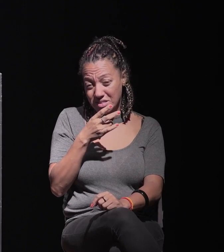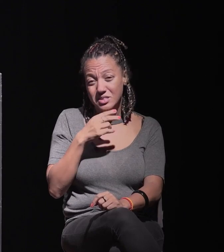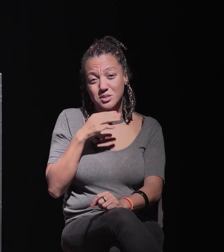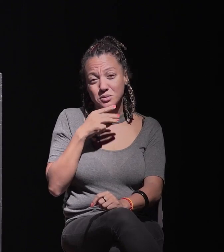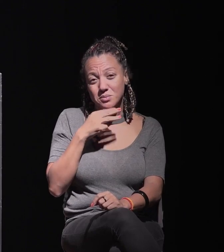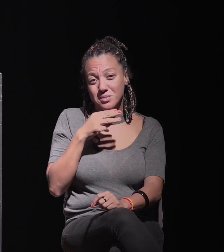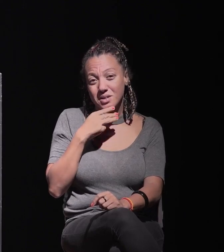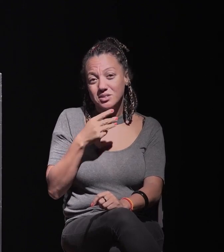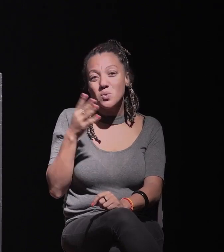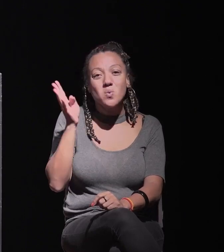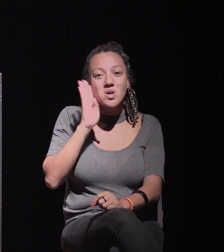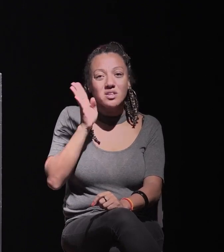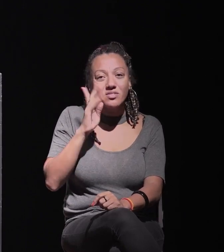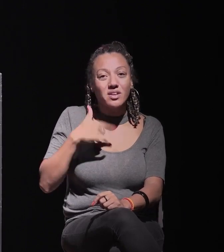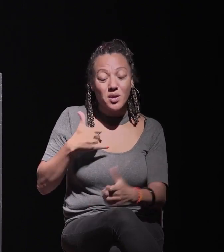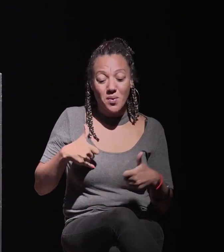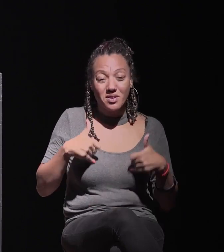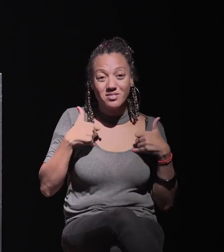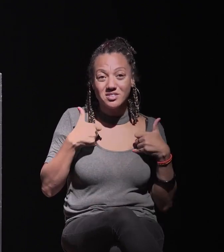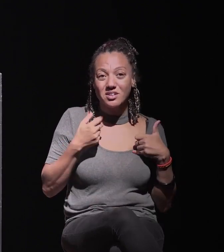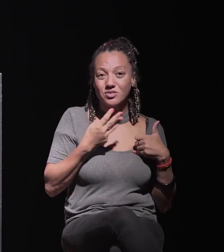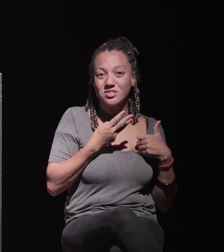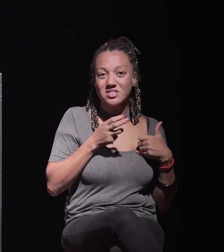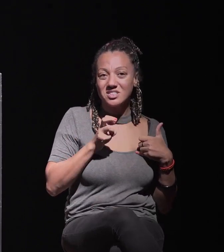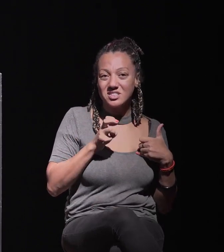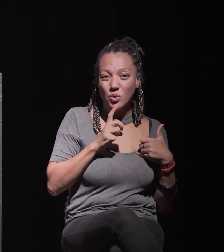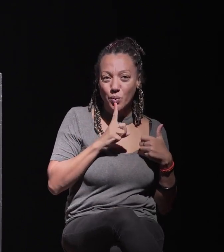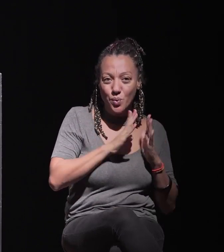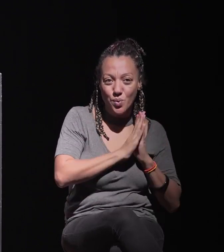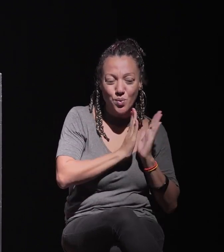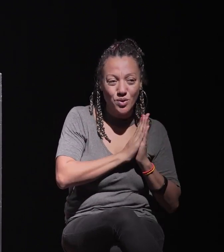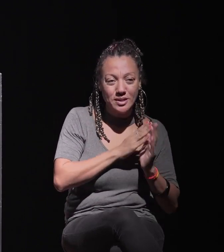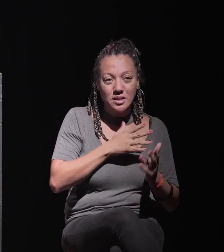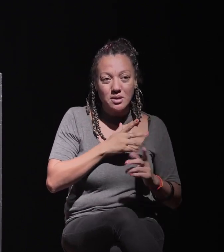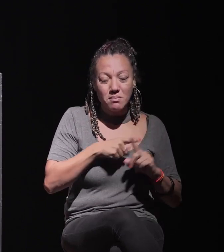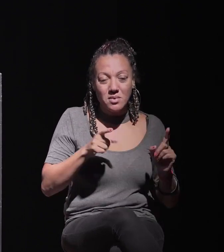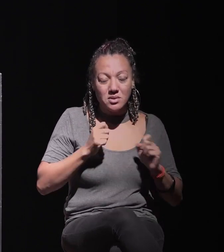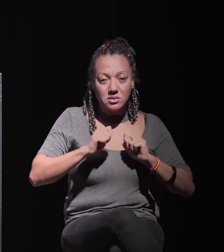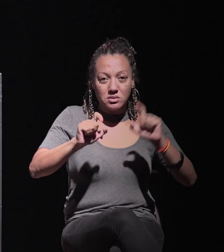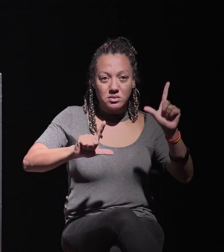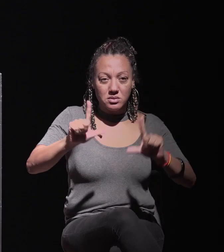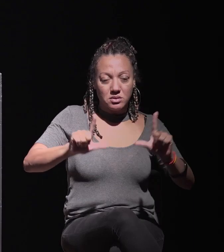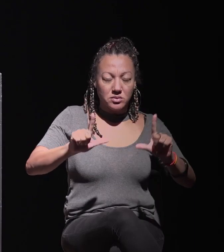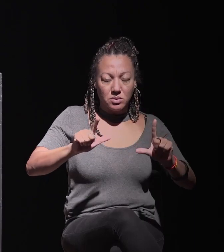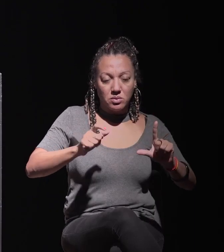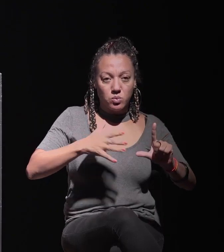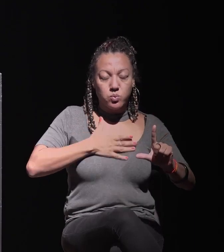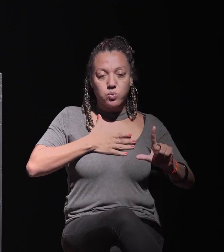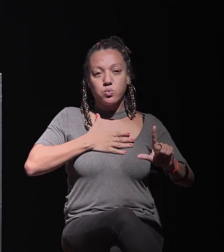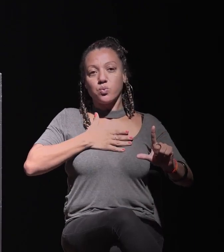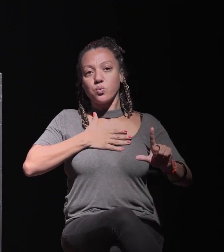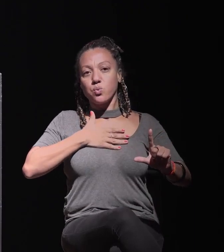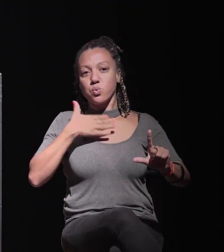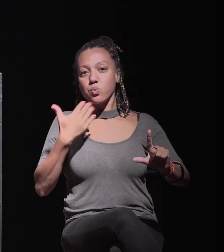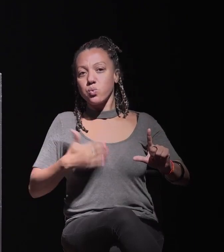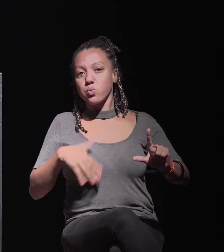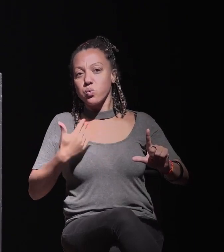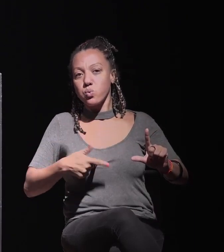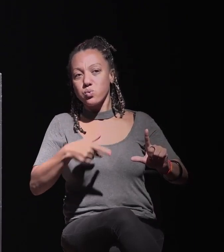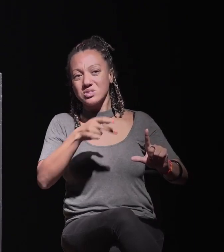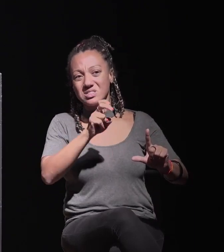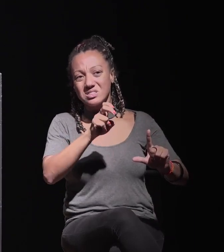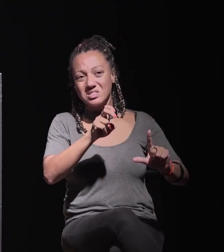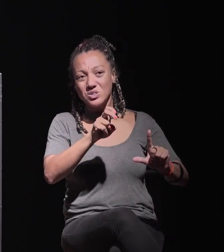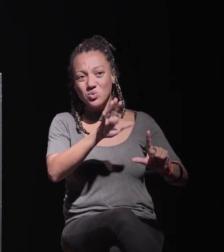fazendo 35 anos e achei que eu iria comemorar. Ao acordar, a primeira notícia que eu vi é de que haviam 5